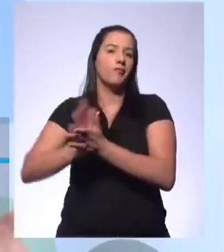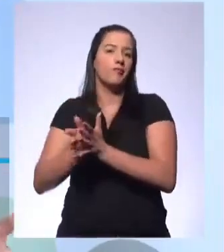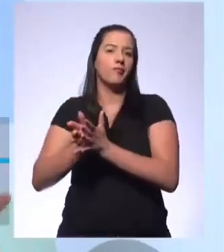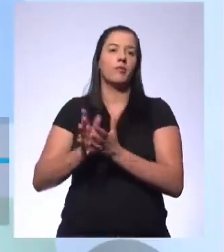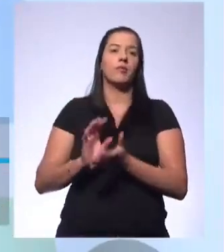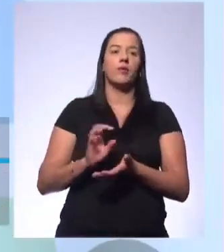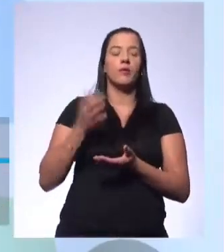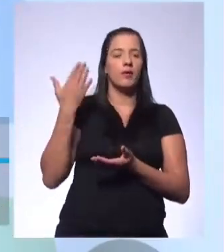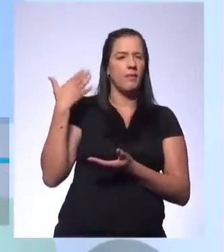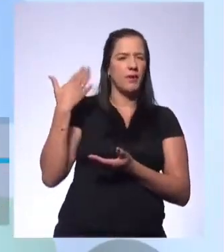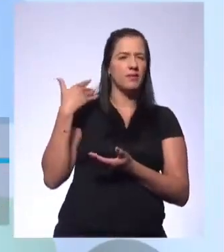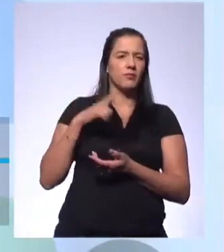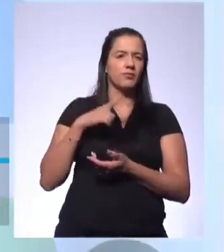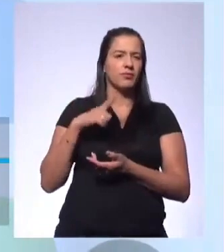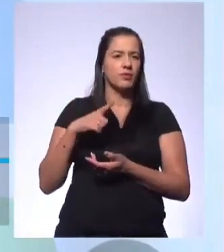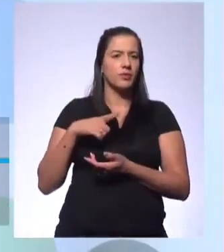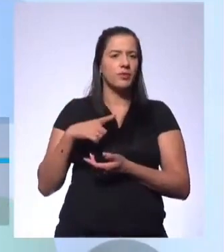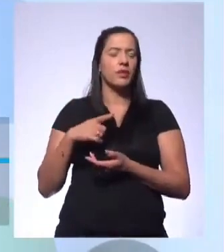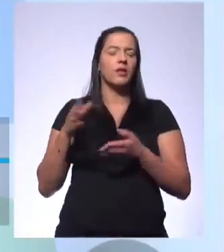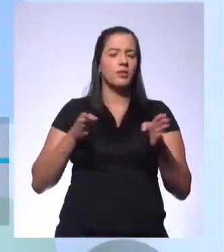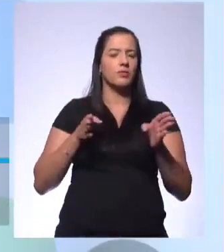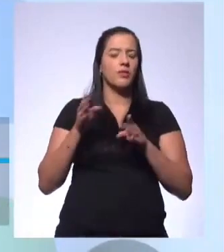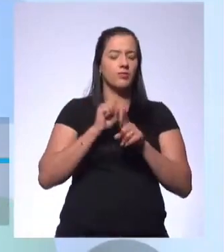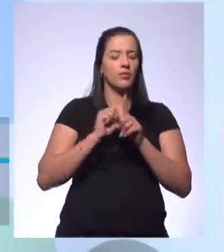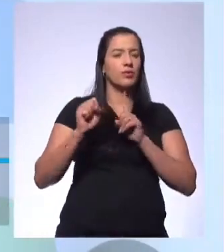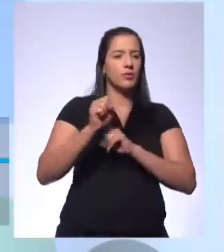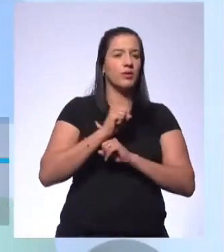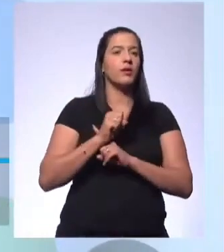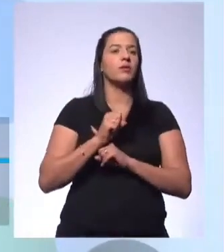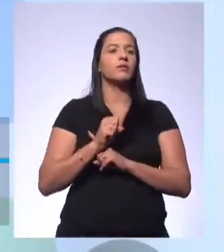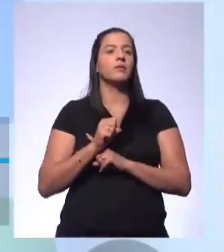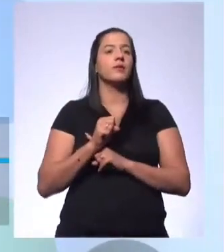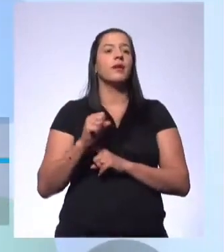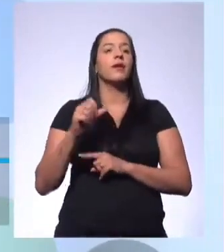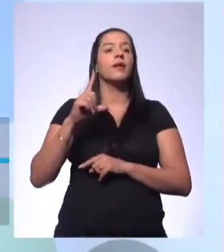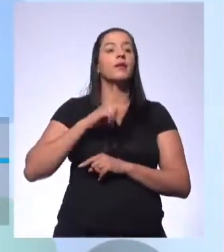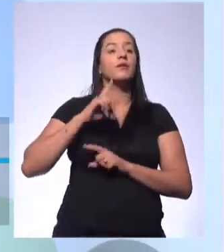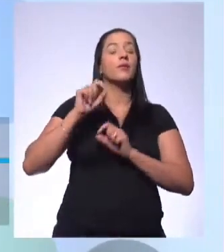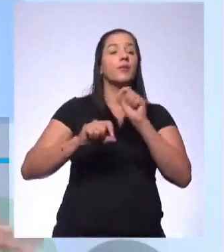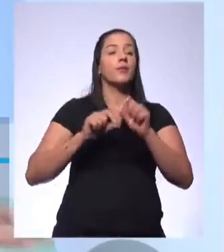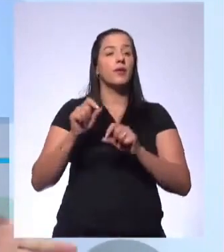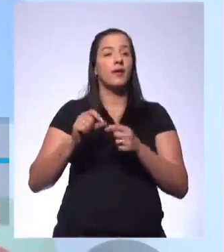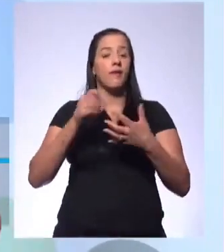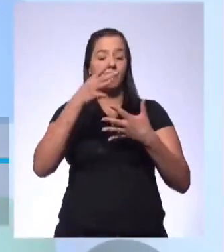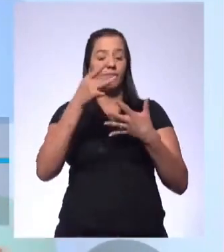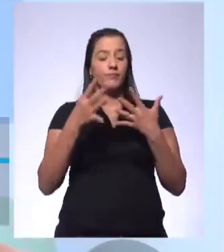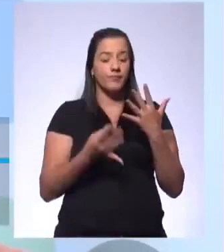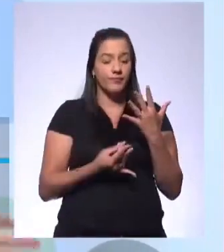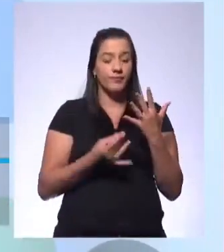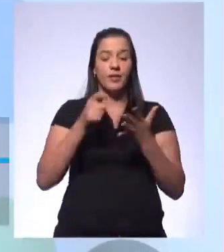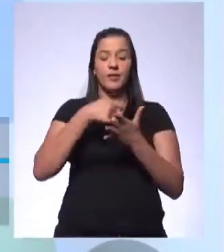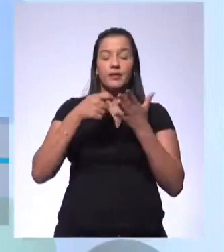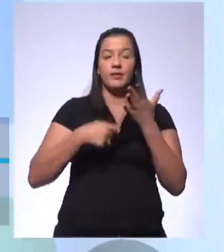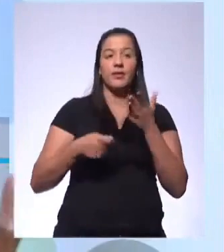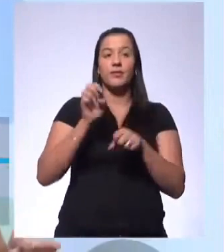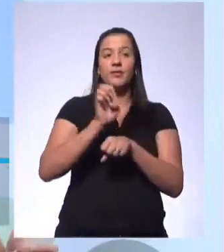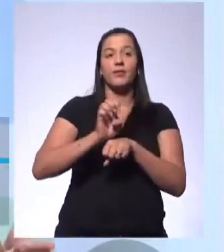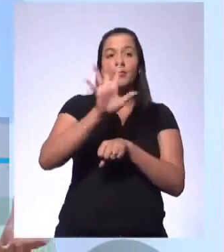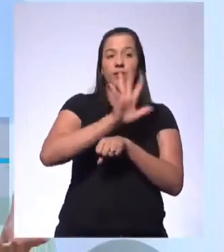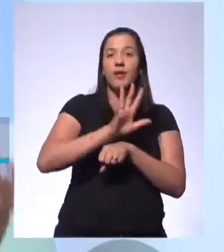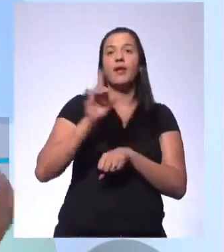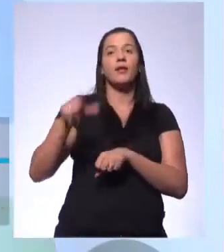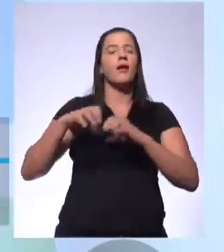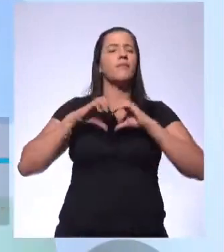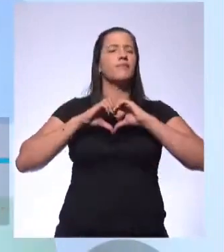discriminada como era antes, como era na sociedade atual, quer dizer, ele tem características europeias na sua escrita, porque ele é